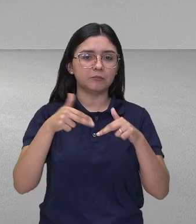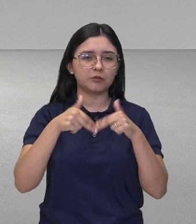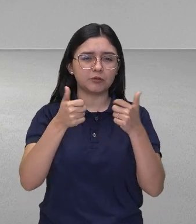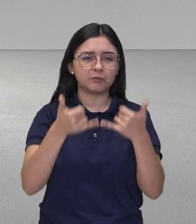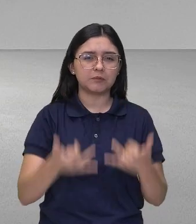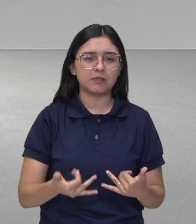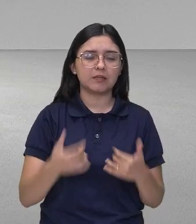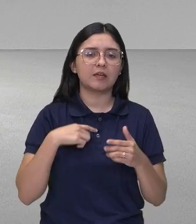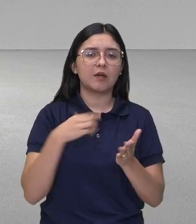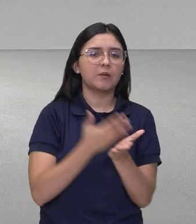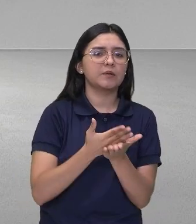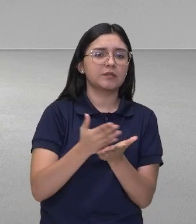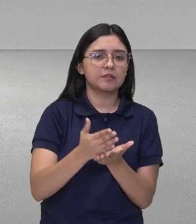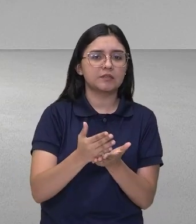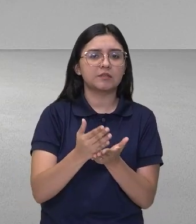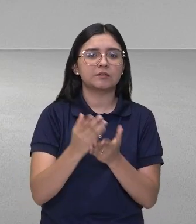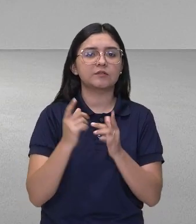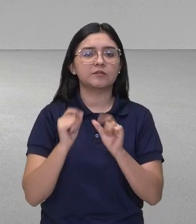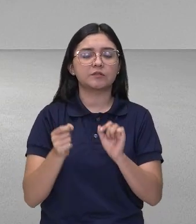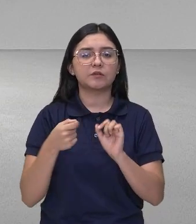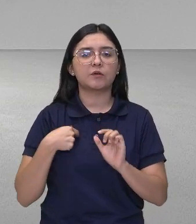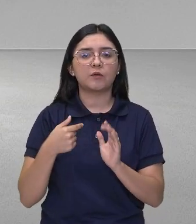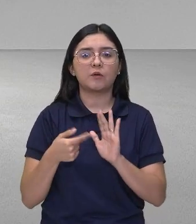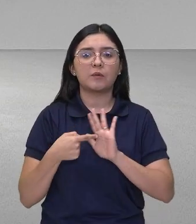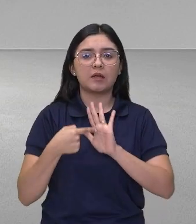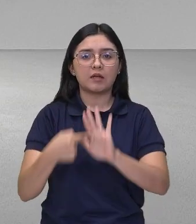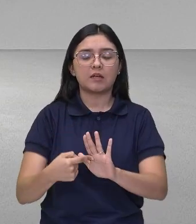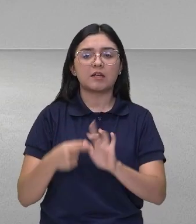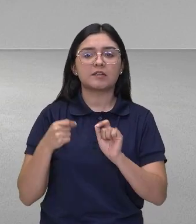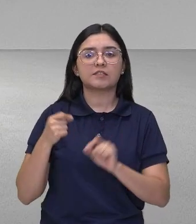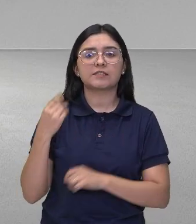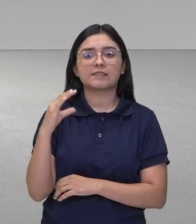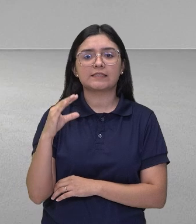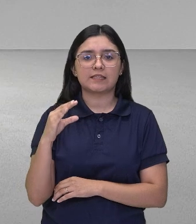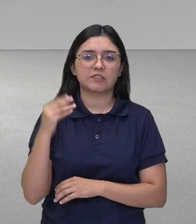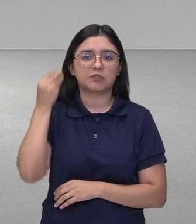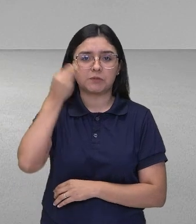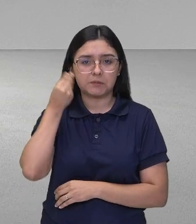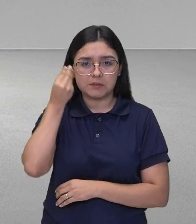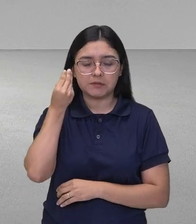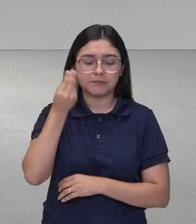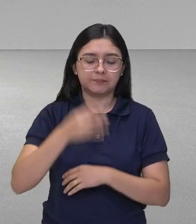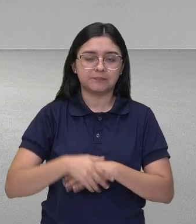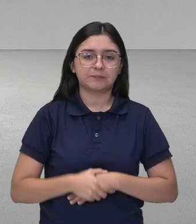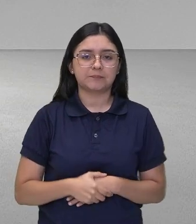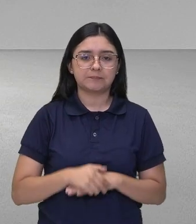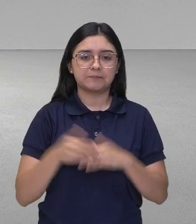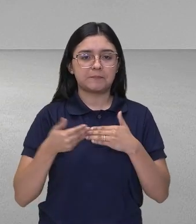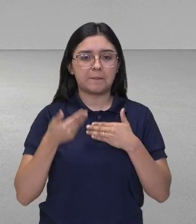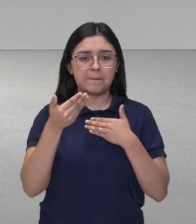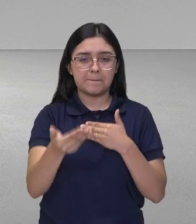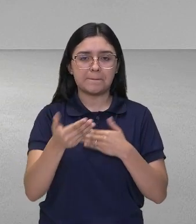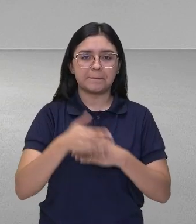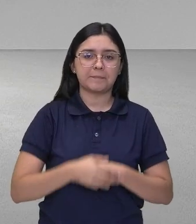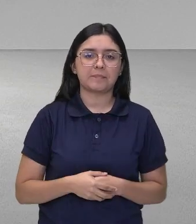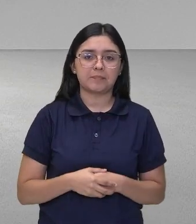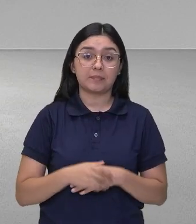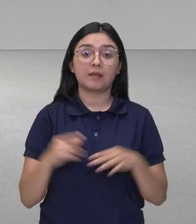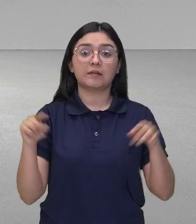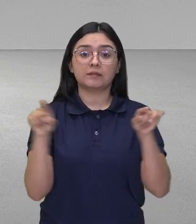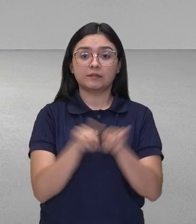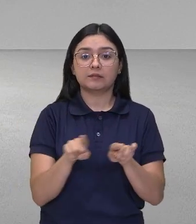início também do quê? Do aparecimento das ciências experimentais. Tá certo? Continuemos. Nós temos, então,